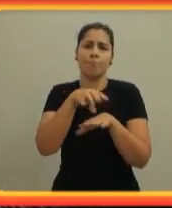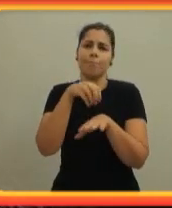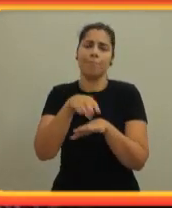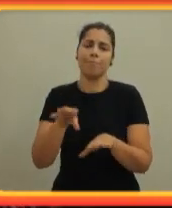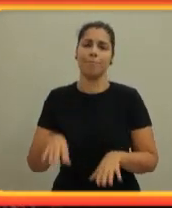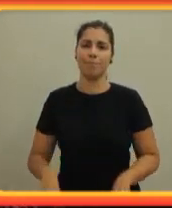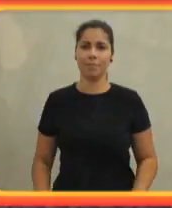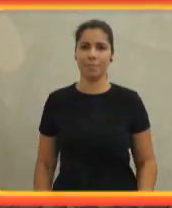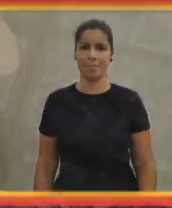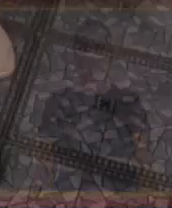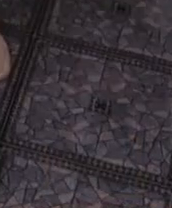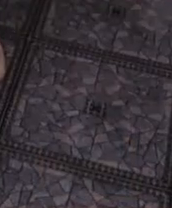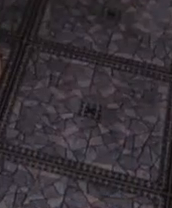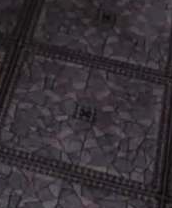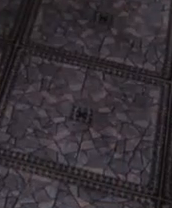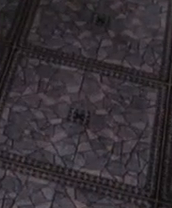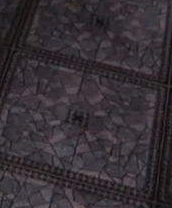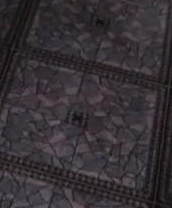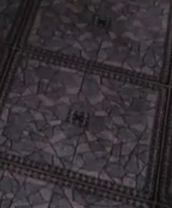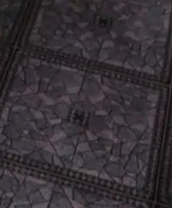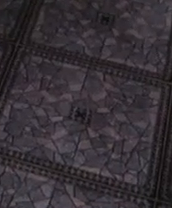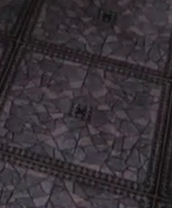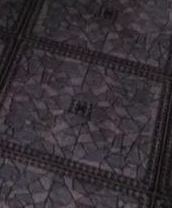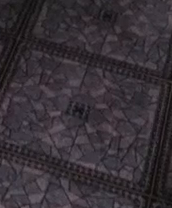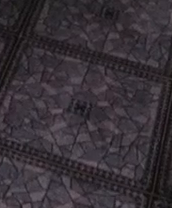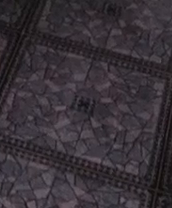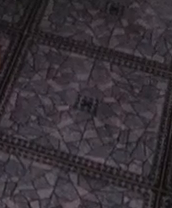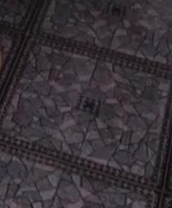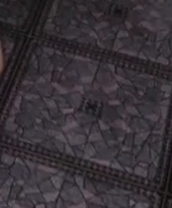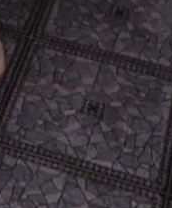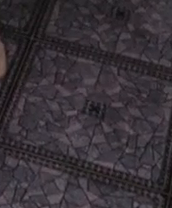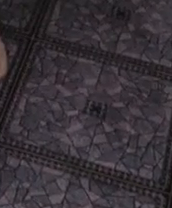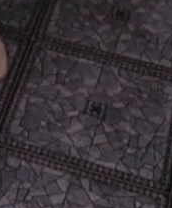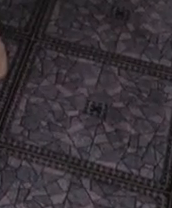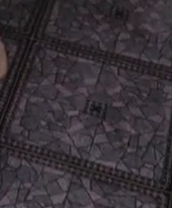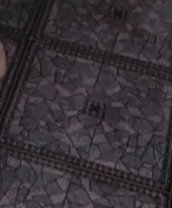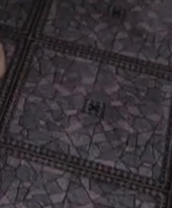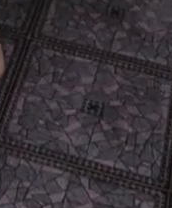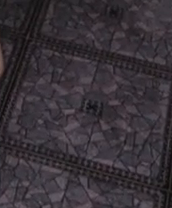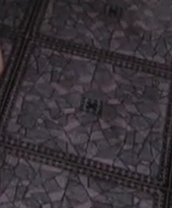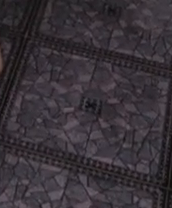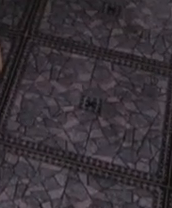todos os dados. Sani, deitada no chão, Alberto faz carinho na barriga dela.